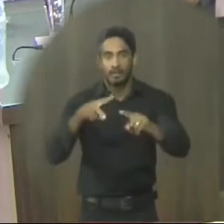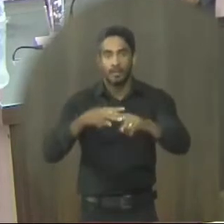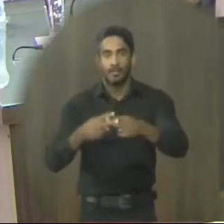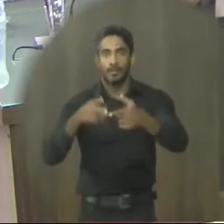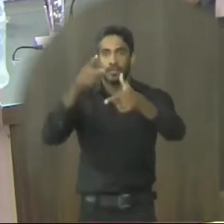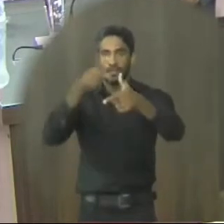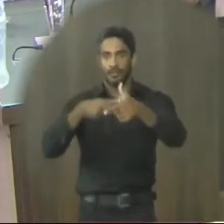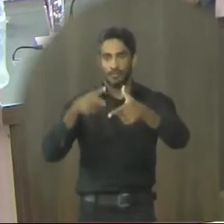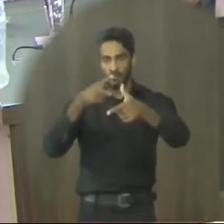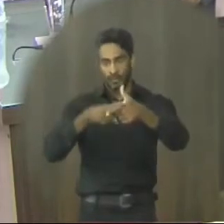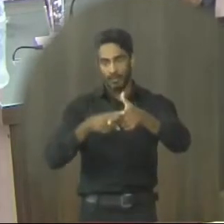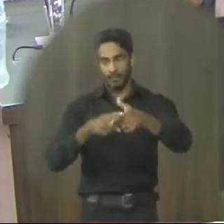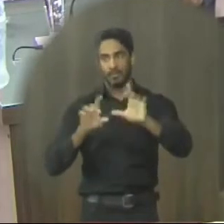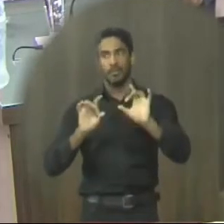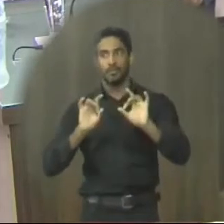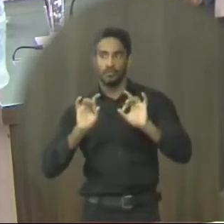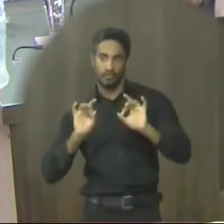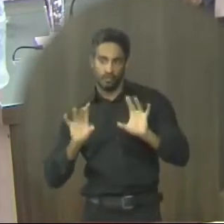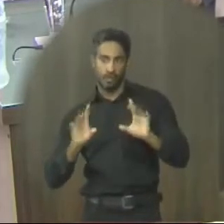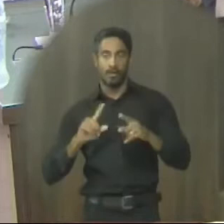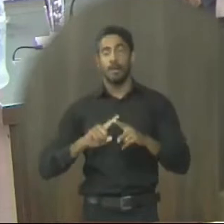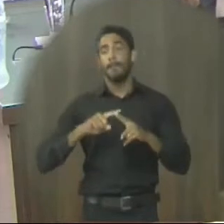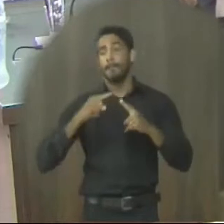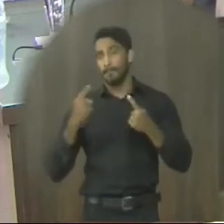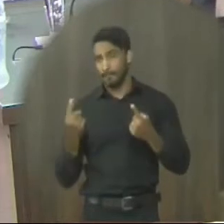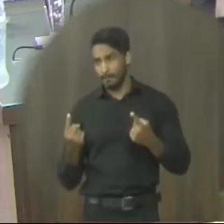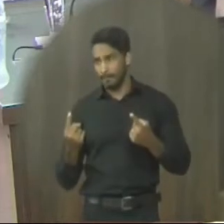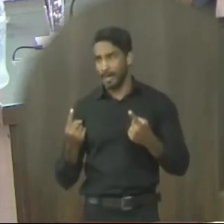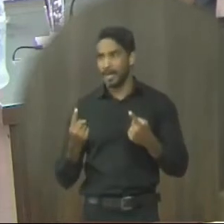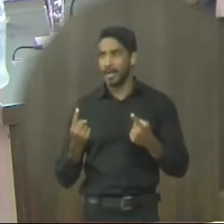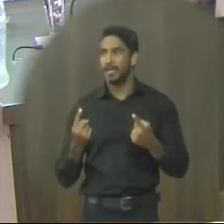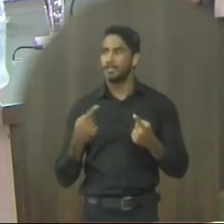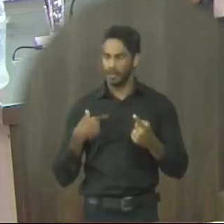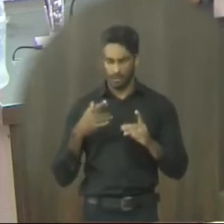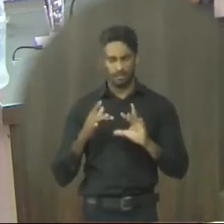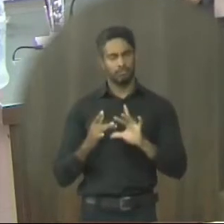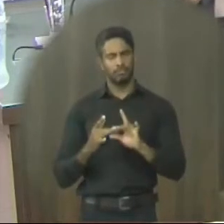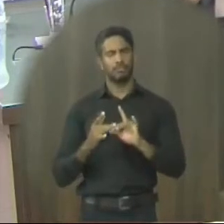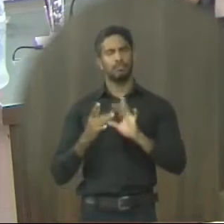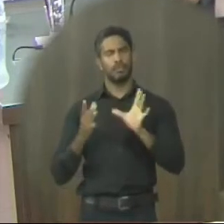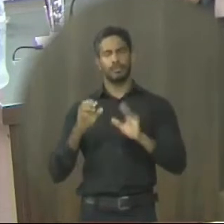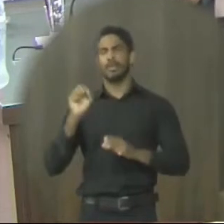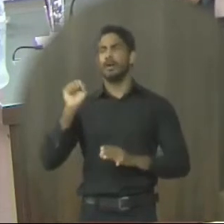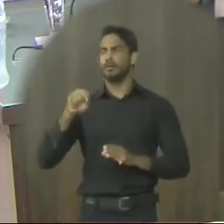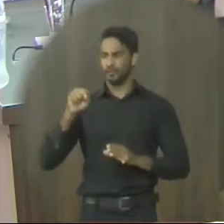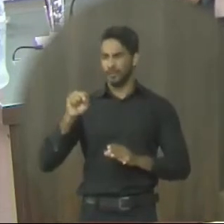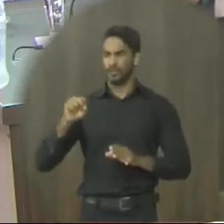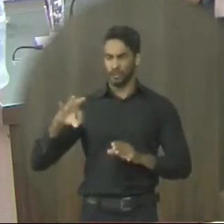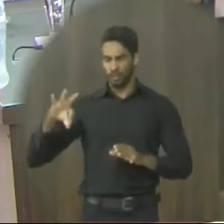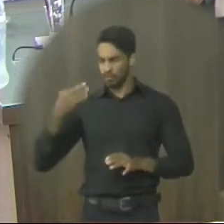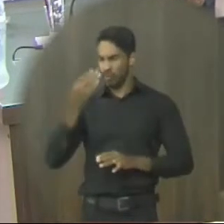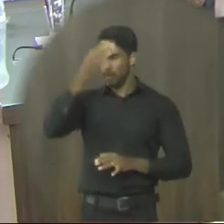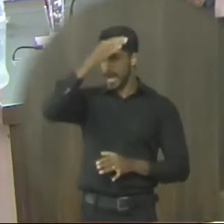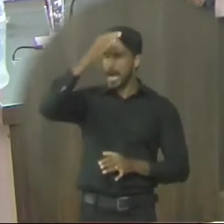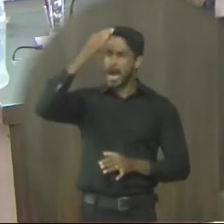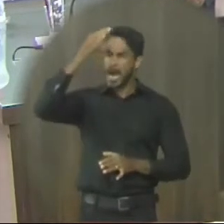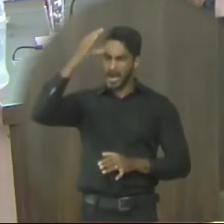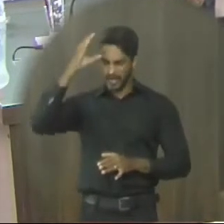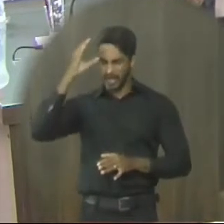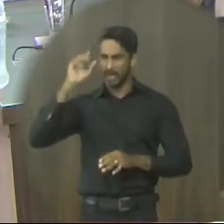problema. É só nesse sentido que eu falei. Mas me coloco à total disposição, como eu acredito que toda a Câmara aqui,